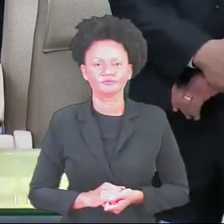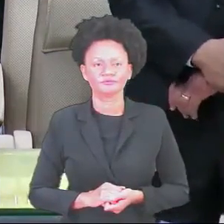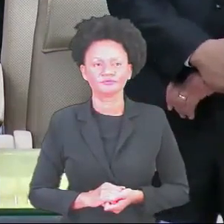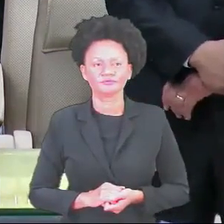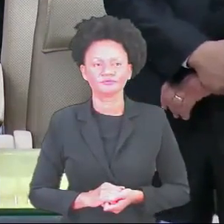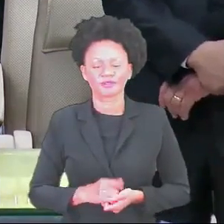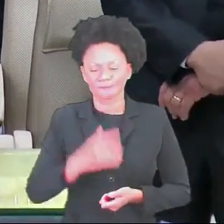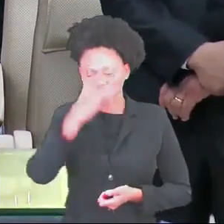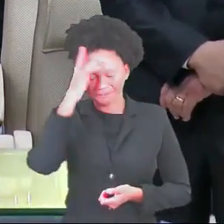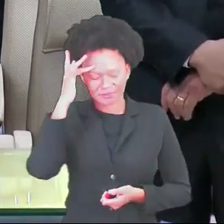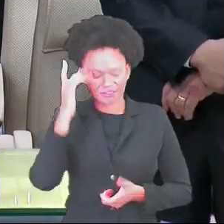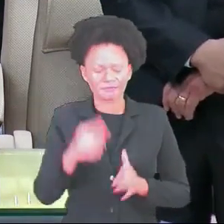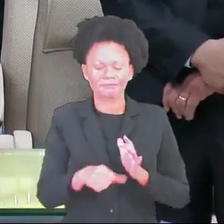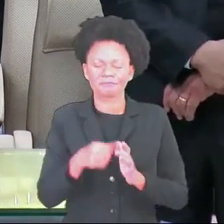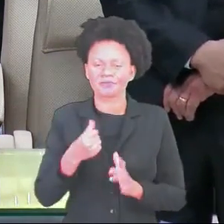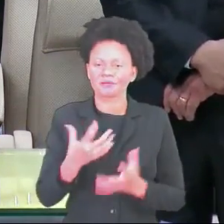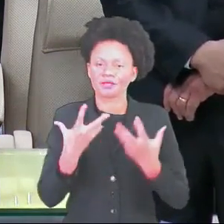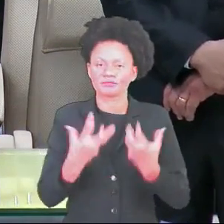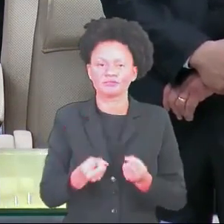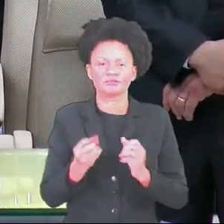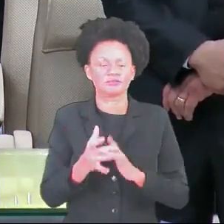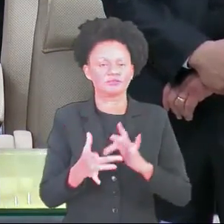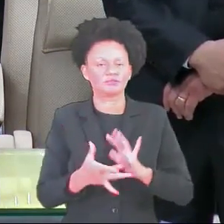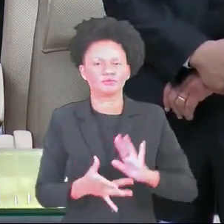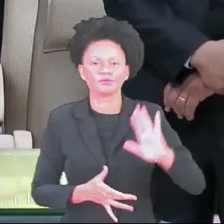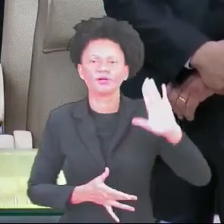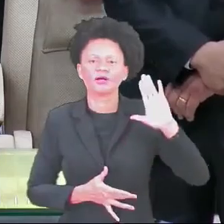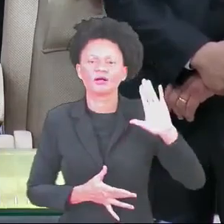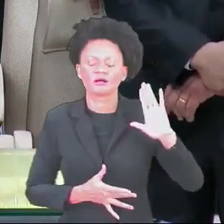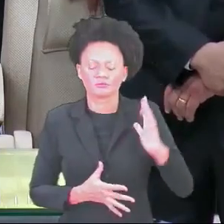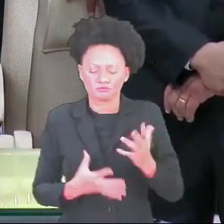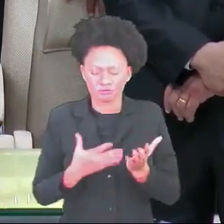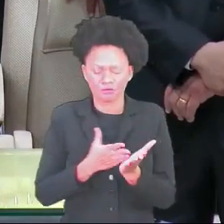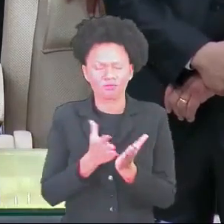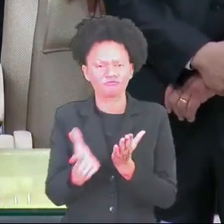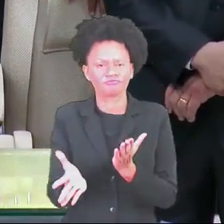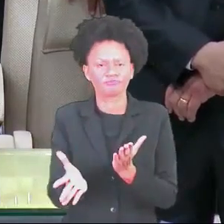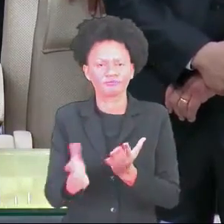Cadê a primeira pessoa que quer reconciliar-se com o Senhor? Que está desviada.